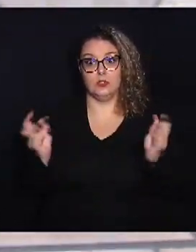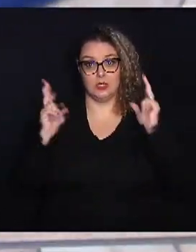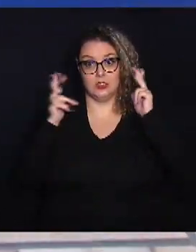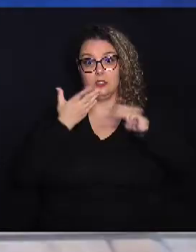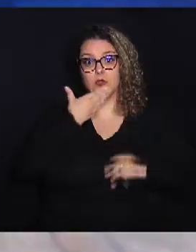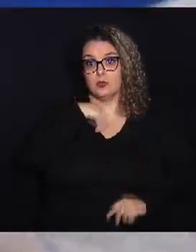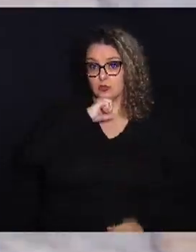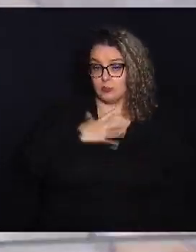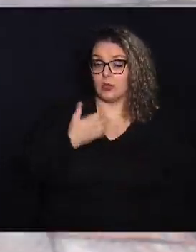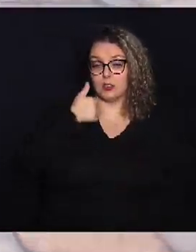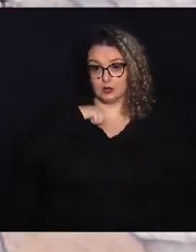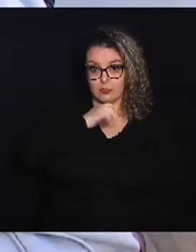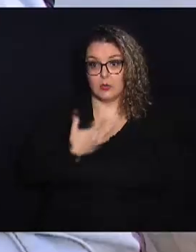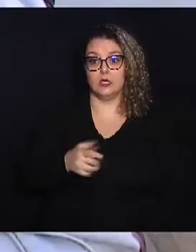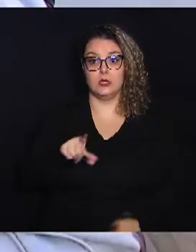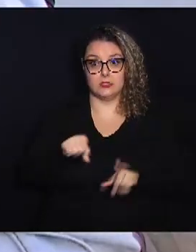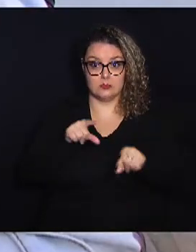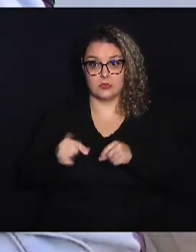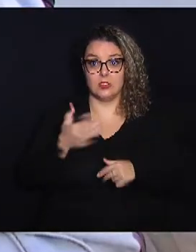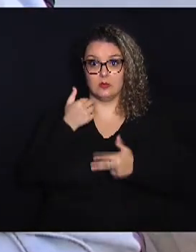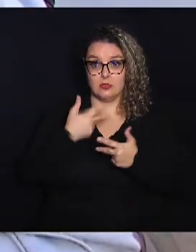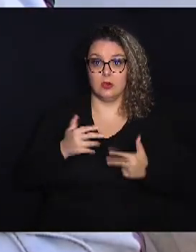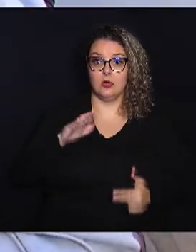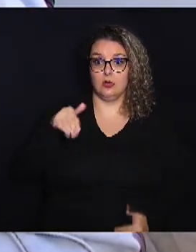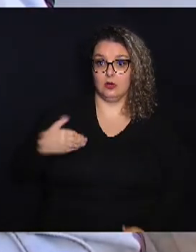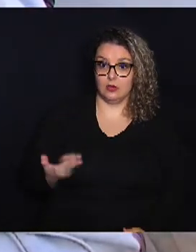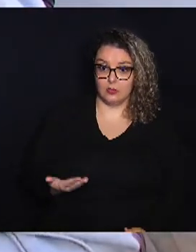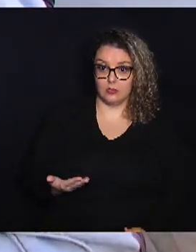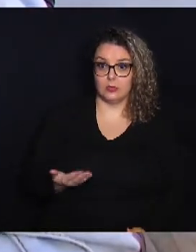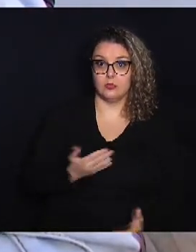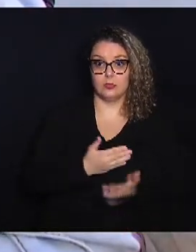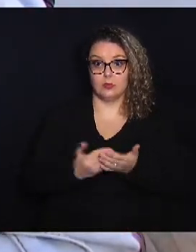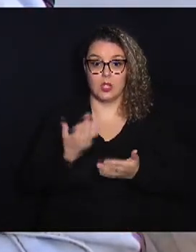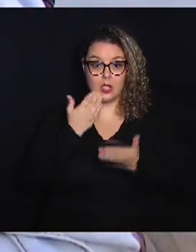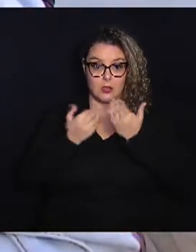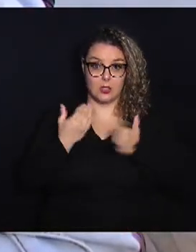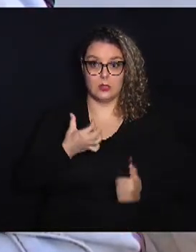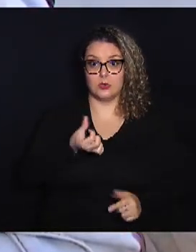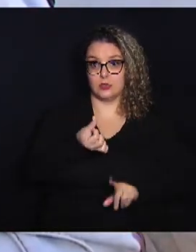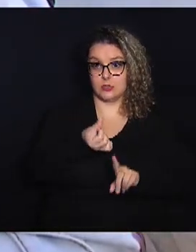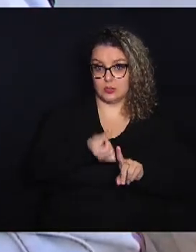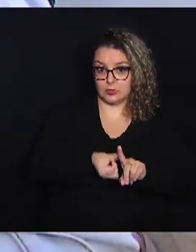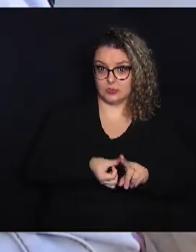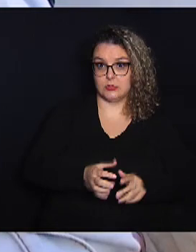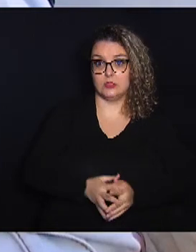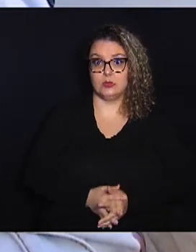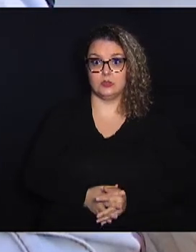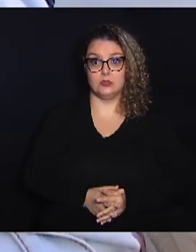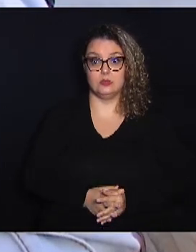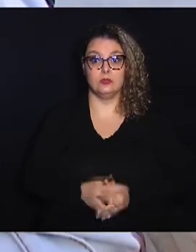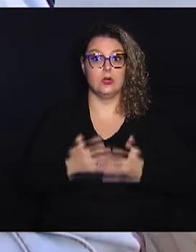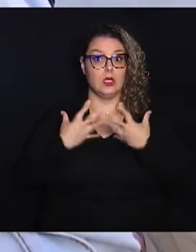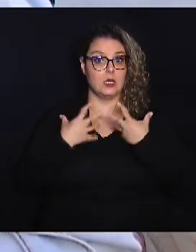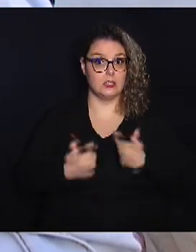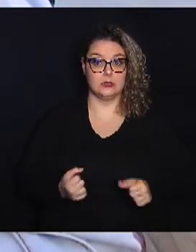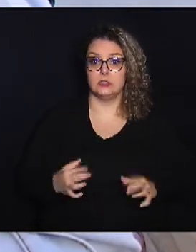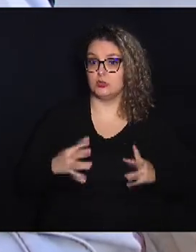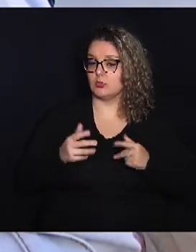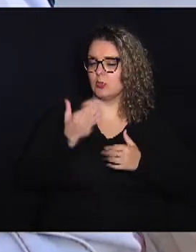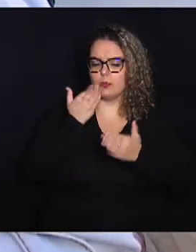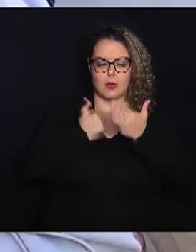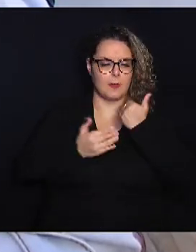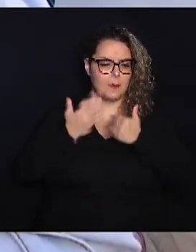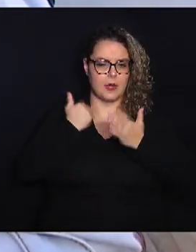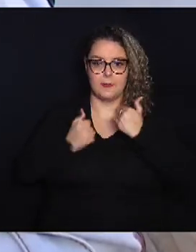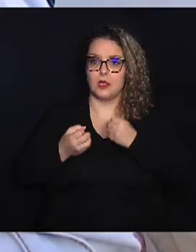foi a seletividade alimentar. Quando entrou a introdução alimentar com 6 meses, ele aceitava tudo, comia